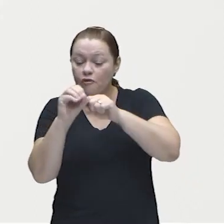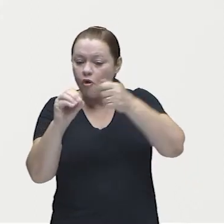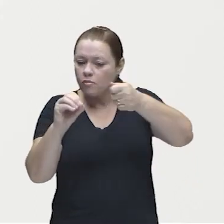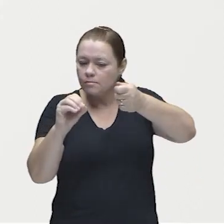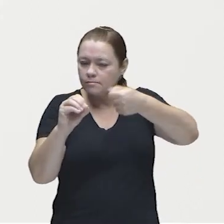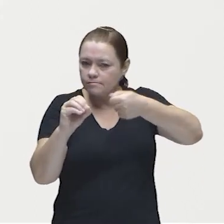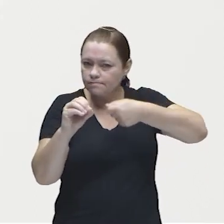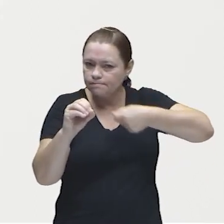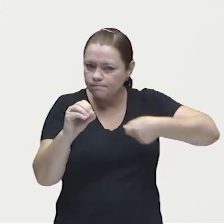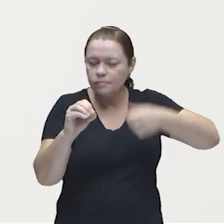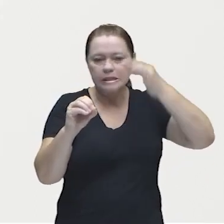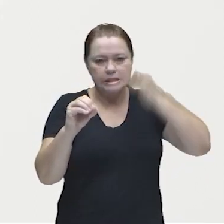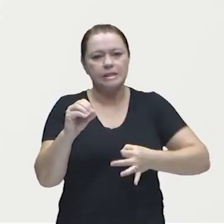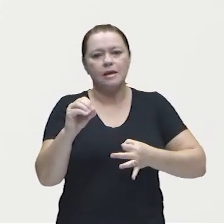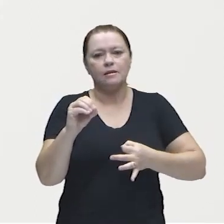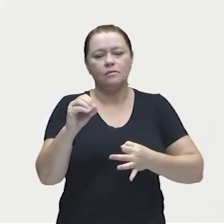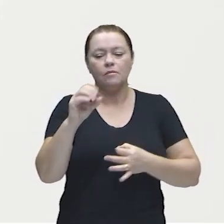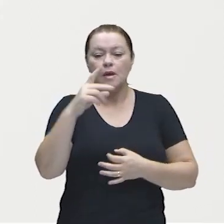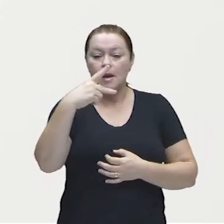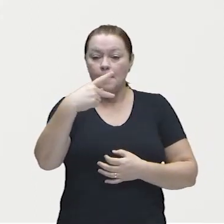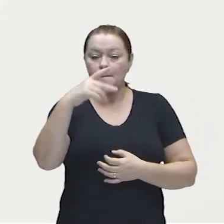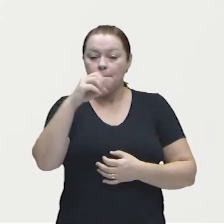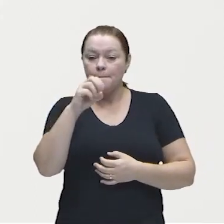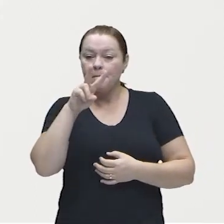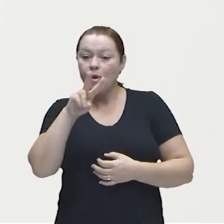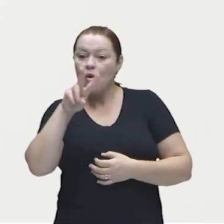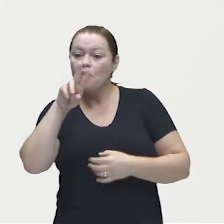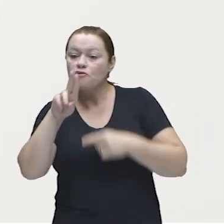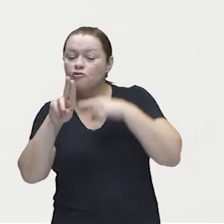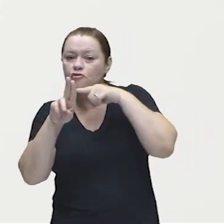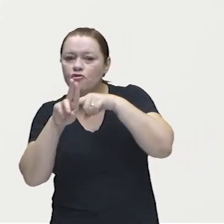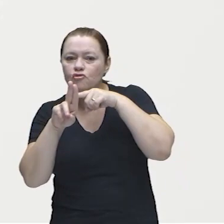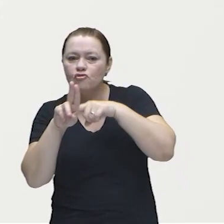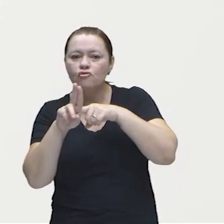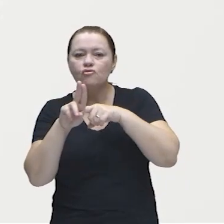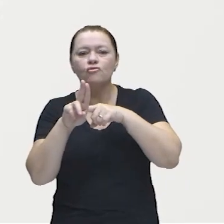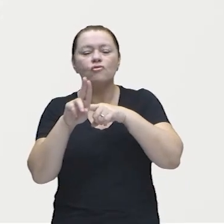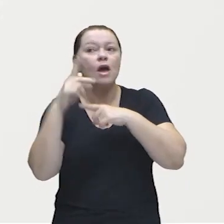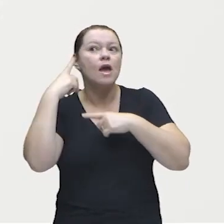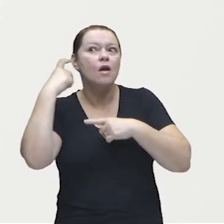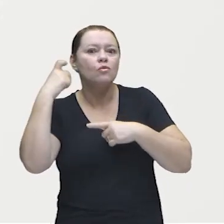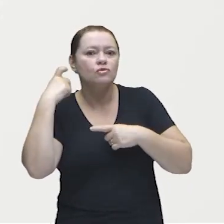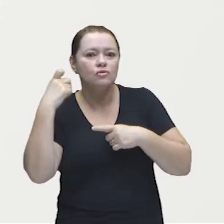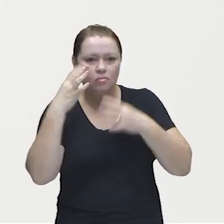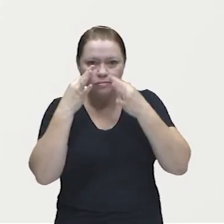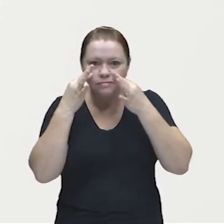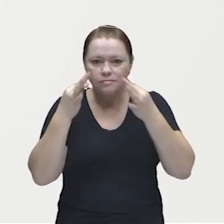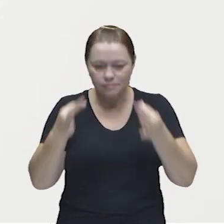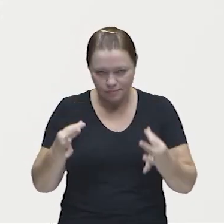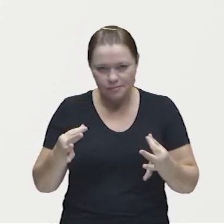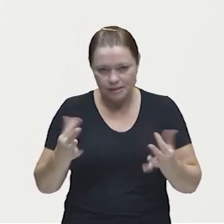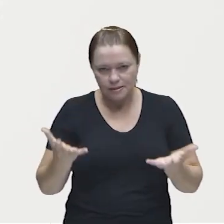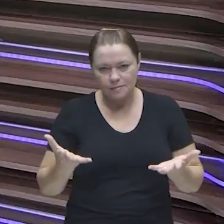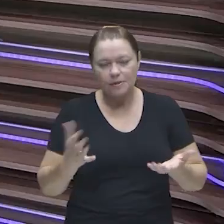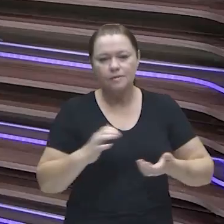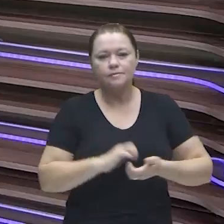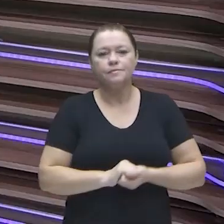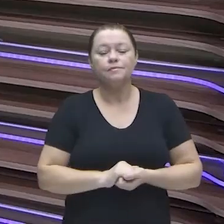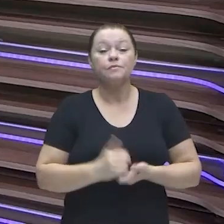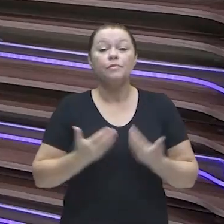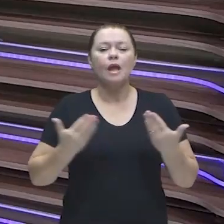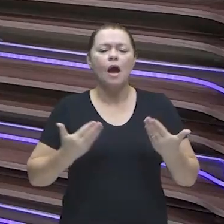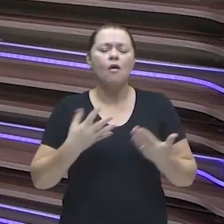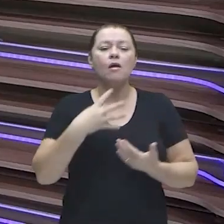som de O. E aqui, som de U. Observaram? Vamos agora aqui comigo